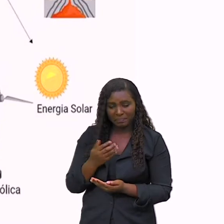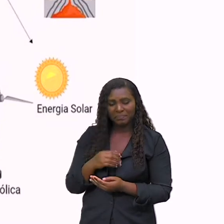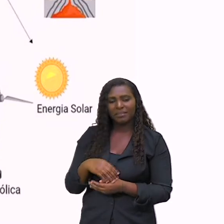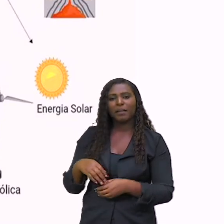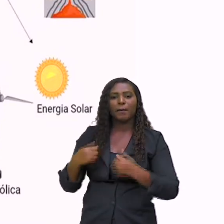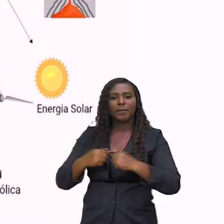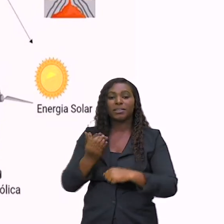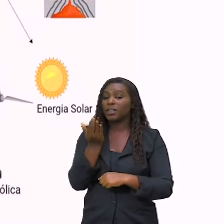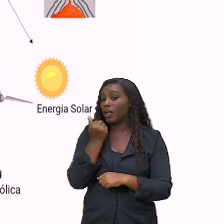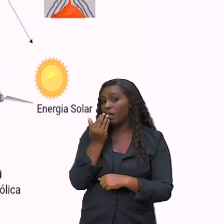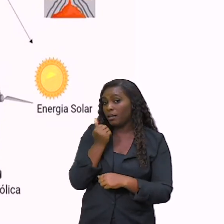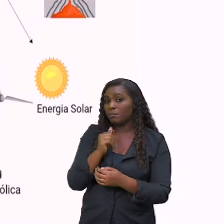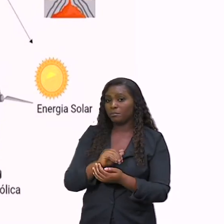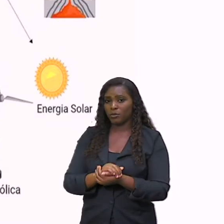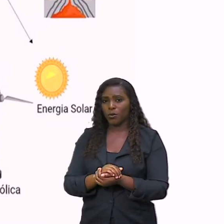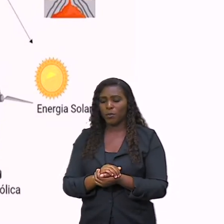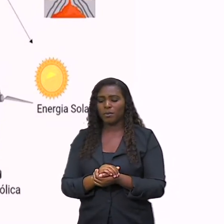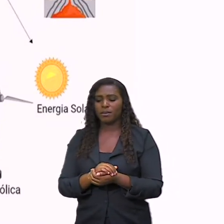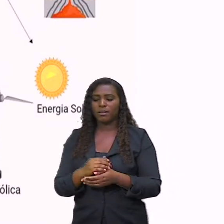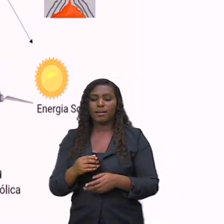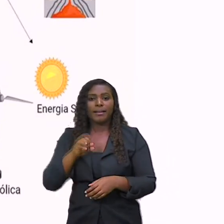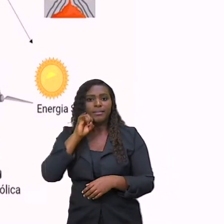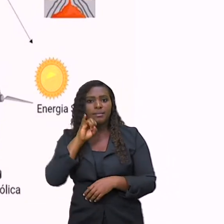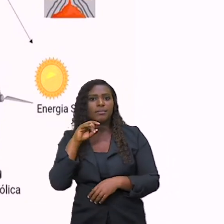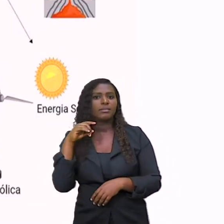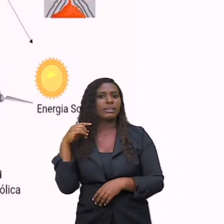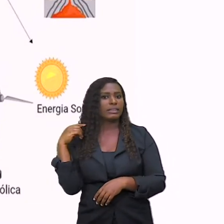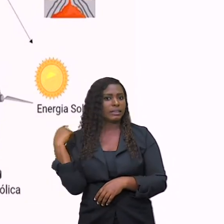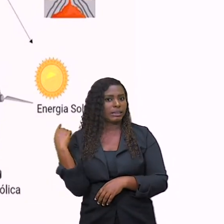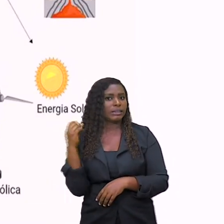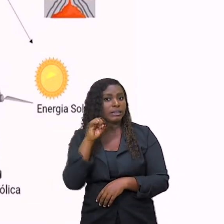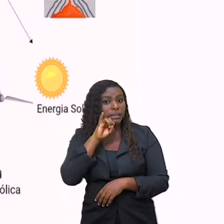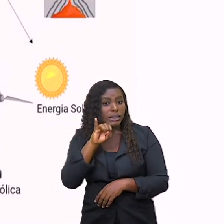gente consegue fazer isso, o nosso processo vital,